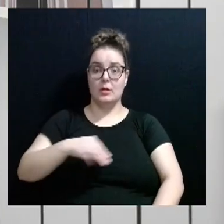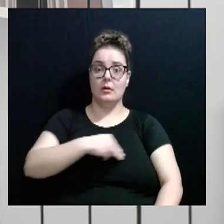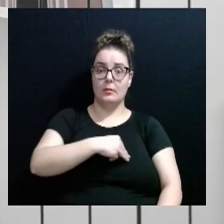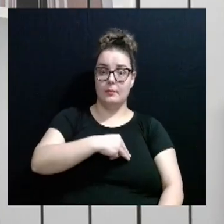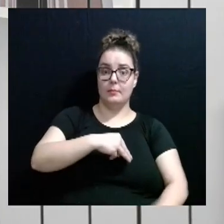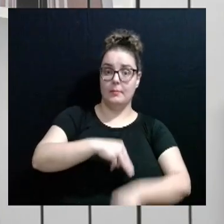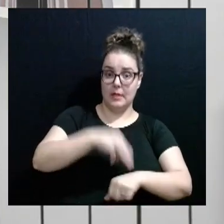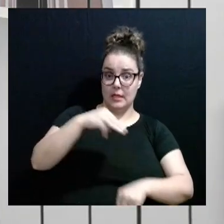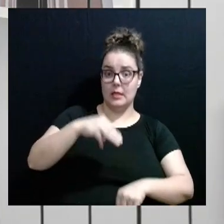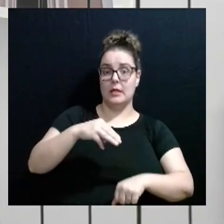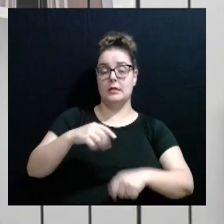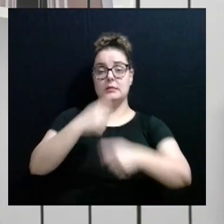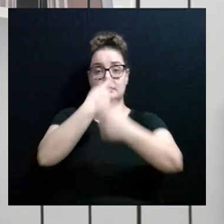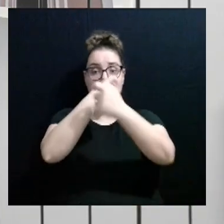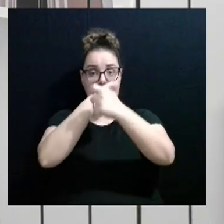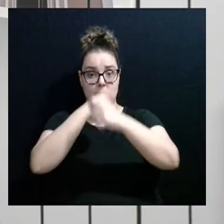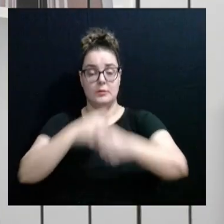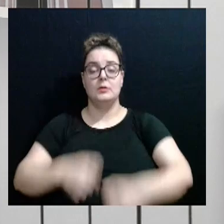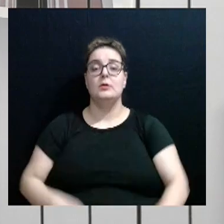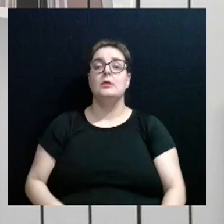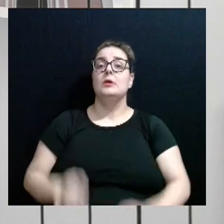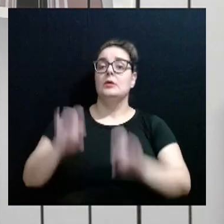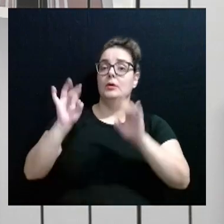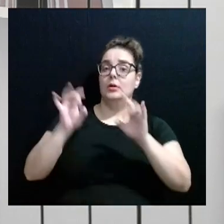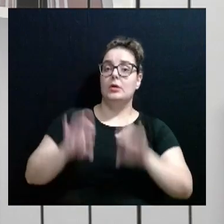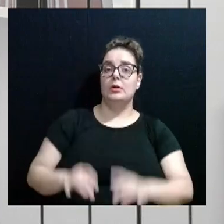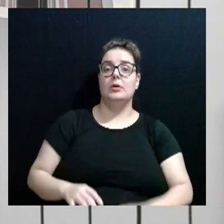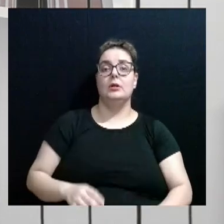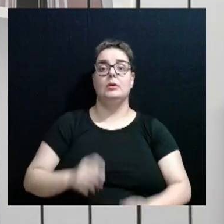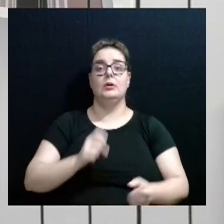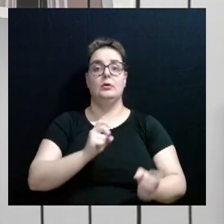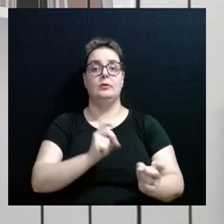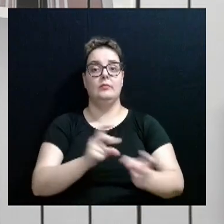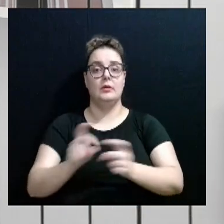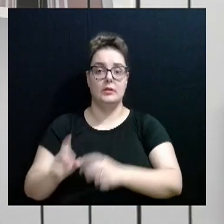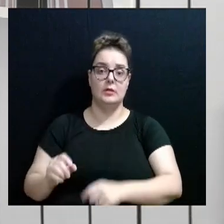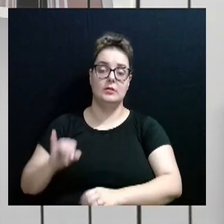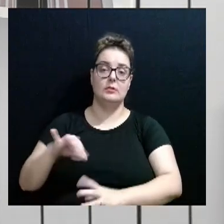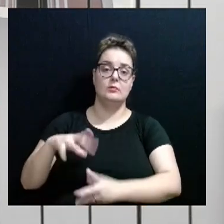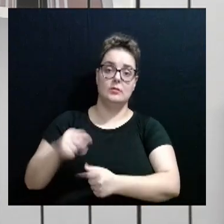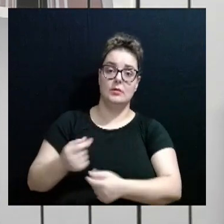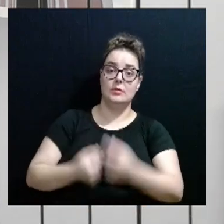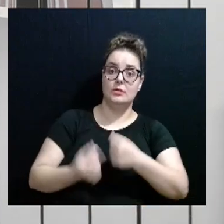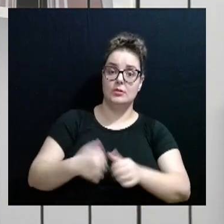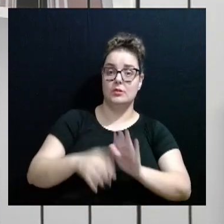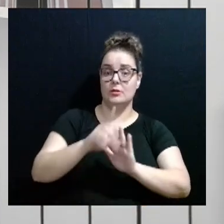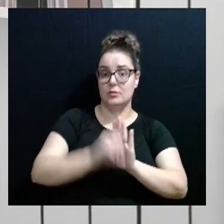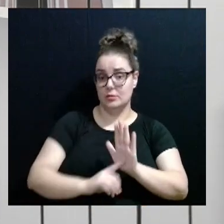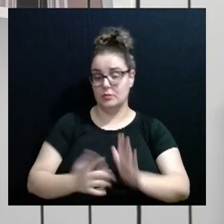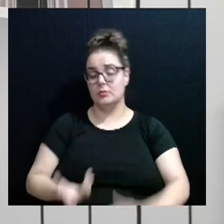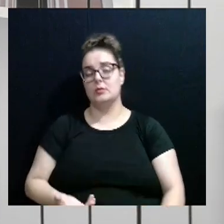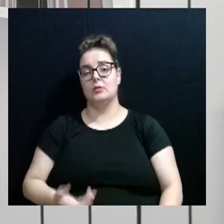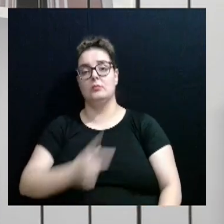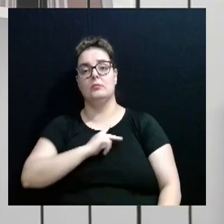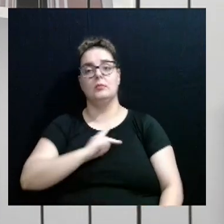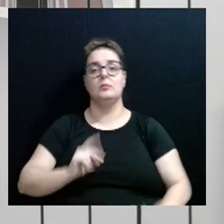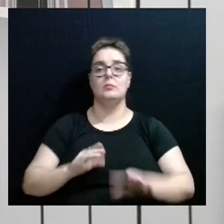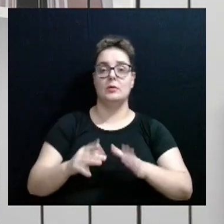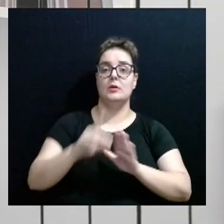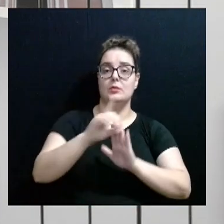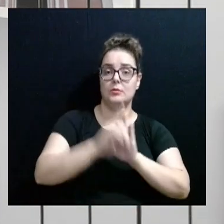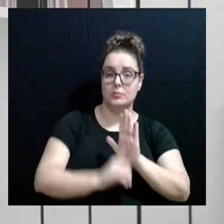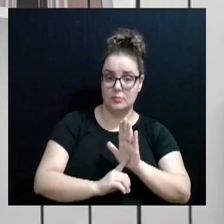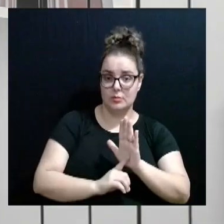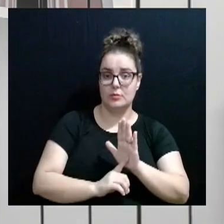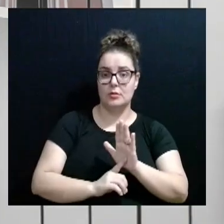pela PUC, especialista em Comércio Internacional e Direito Econômico, presidente da Comissão Especial de Direito da